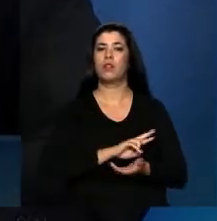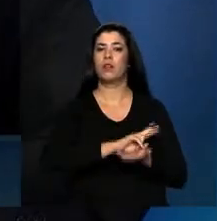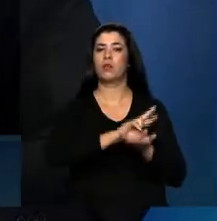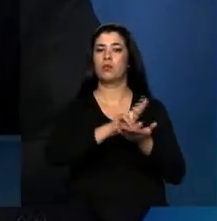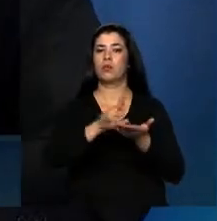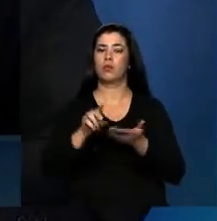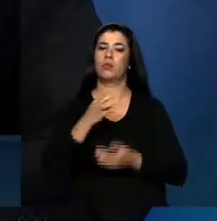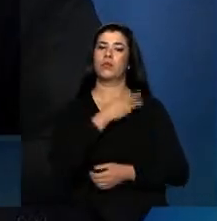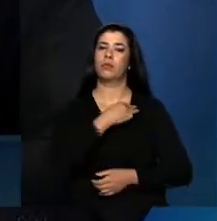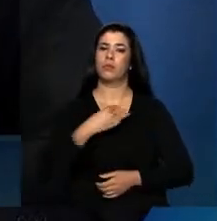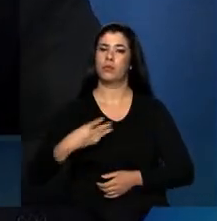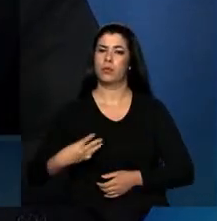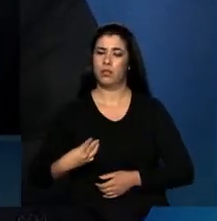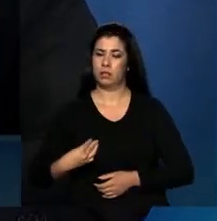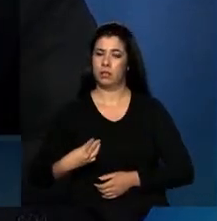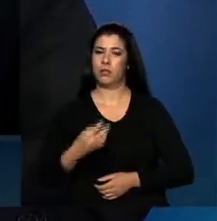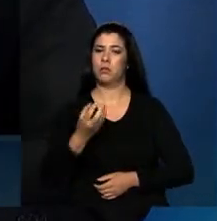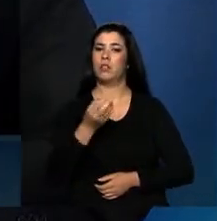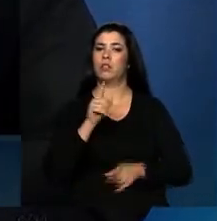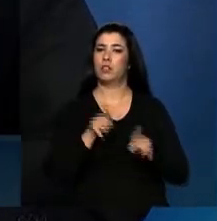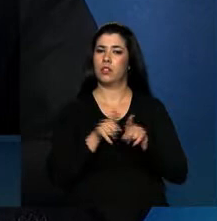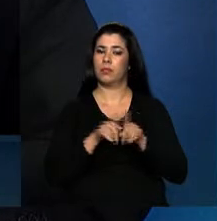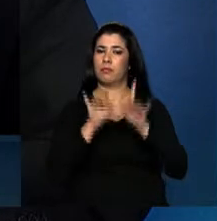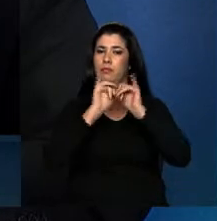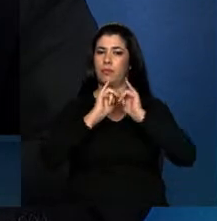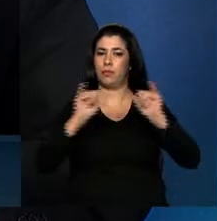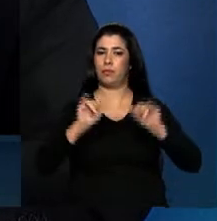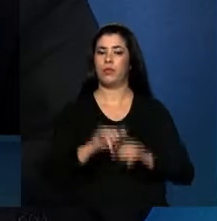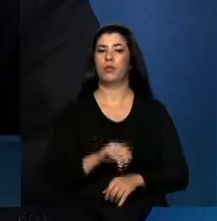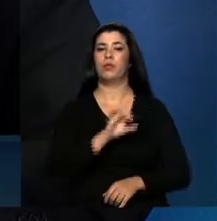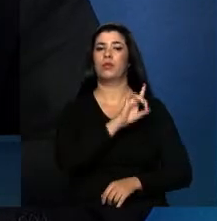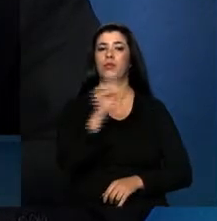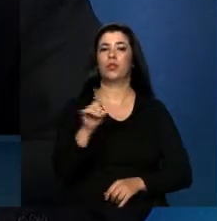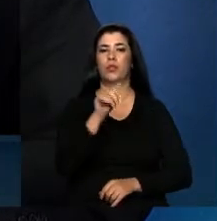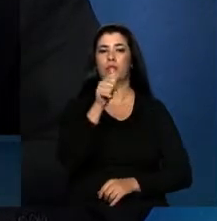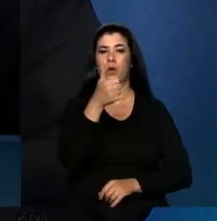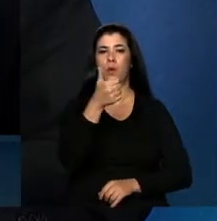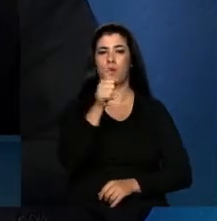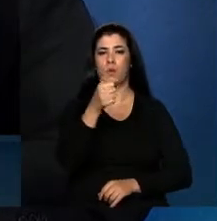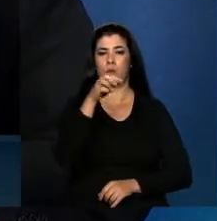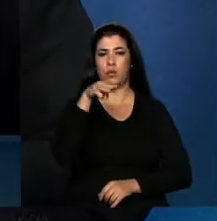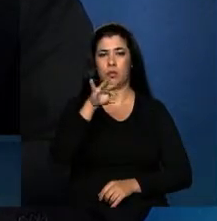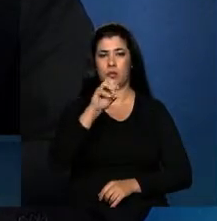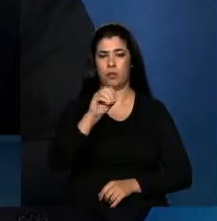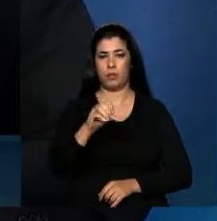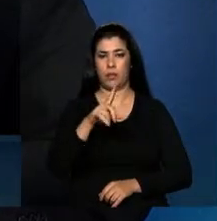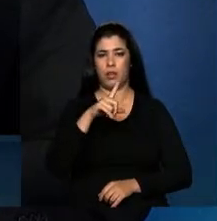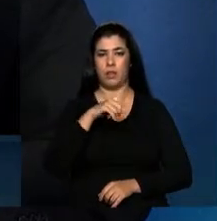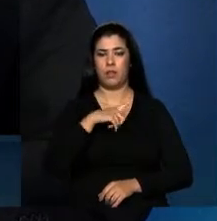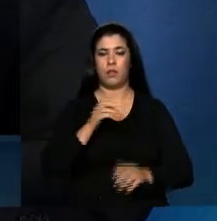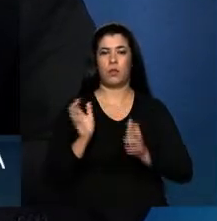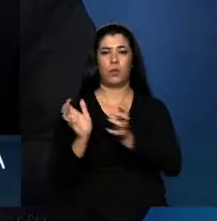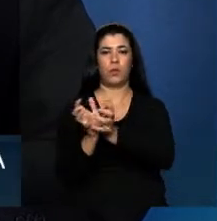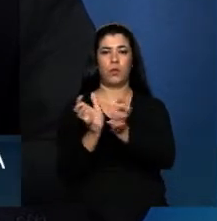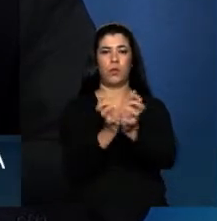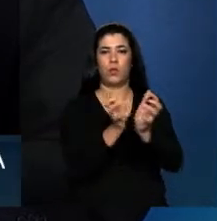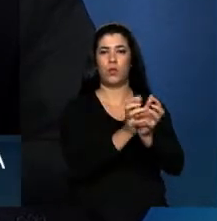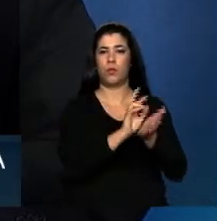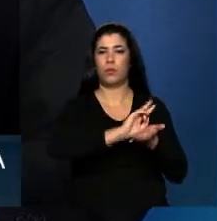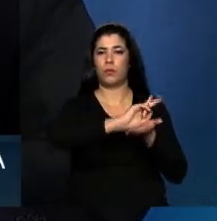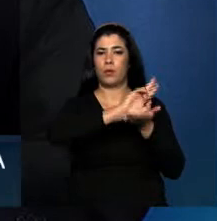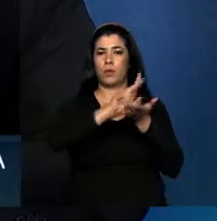a partir do dia 11 de maio, nós estaremos aqui com uma caravana de negociadores de todos os